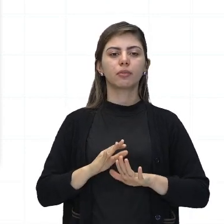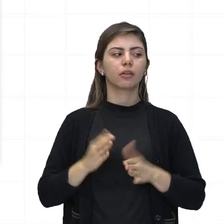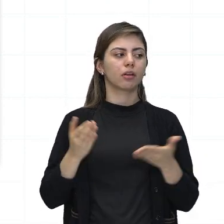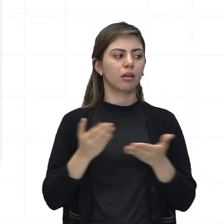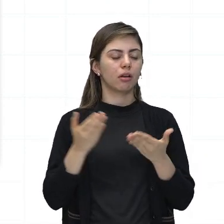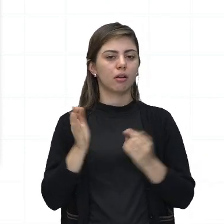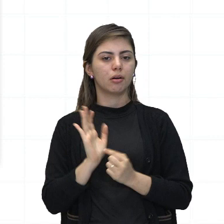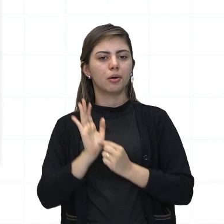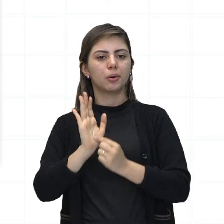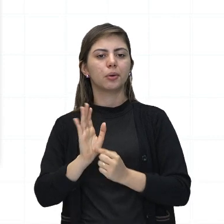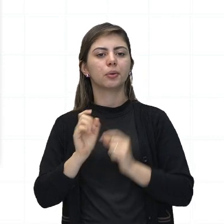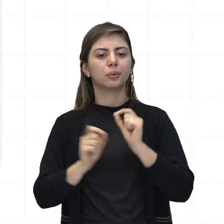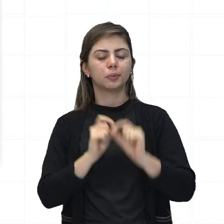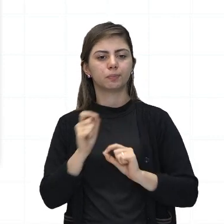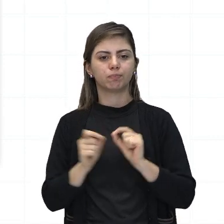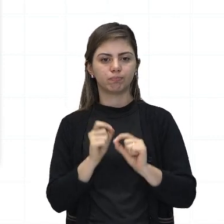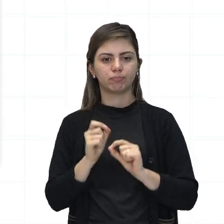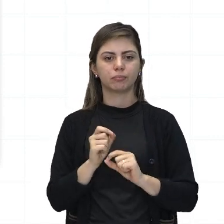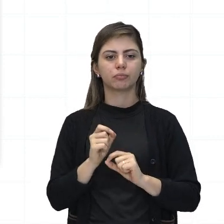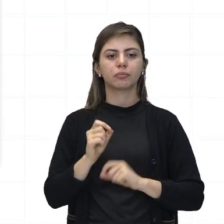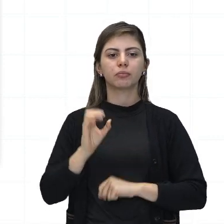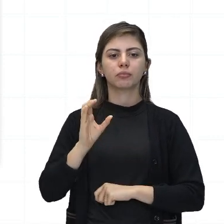é o comensalismo.